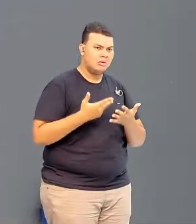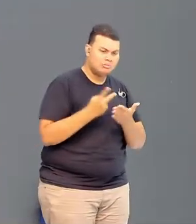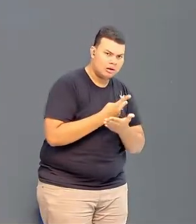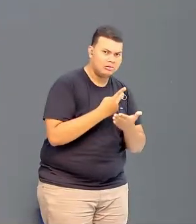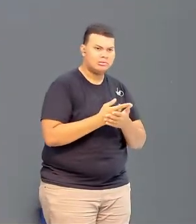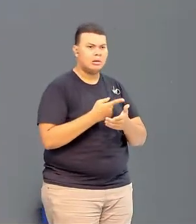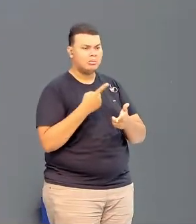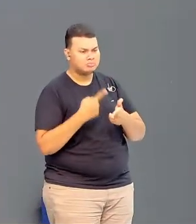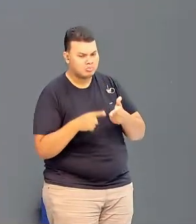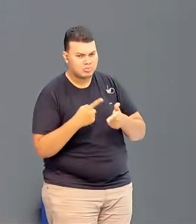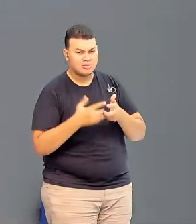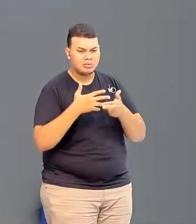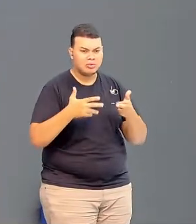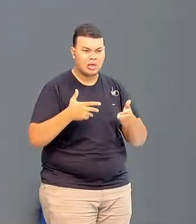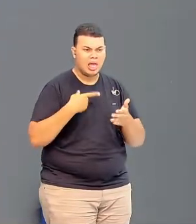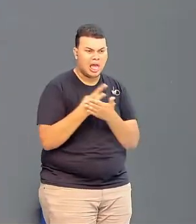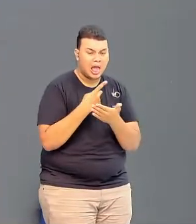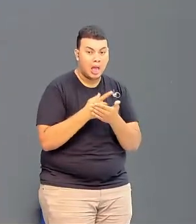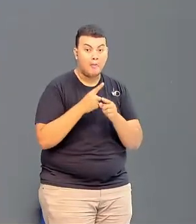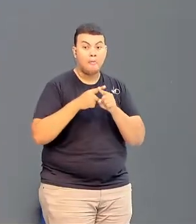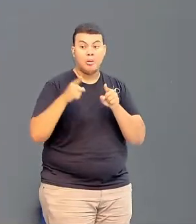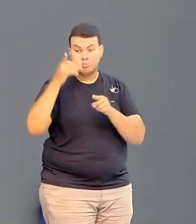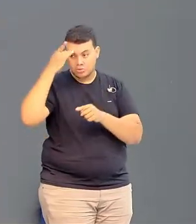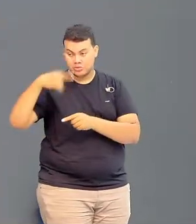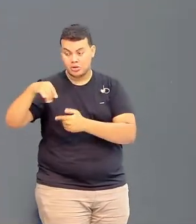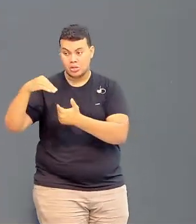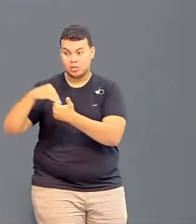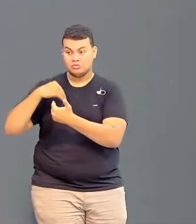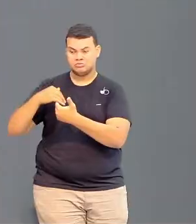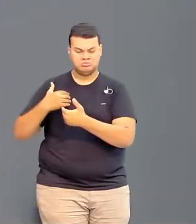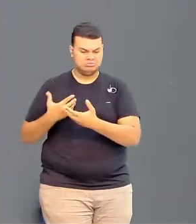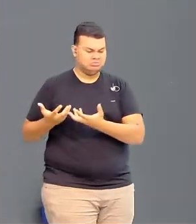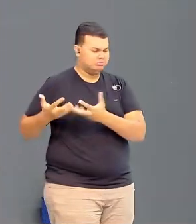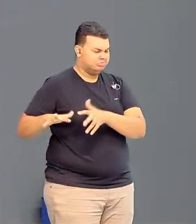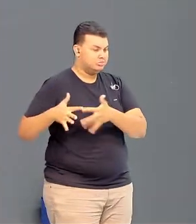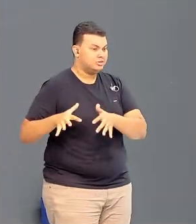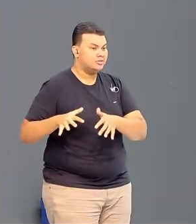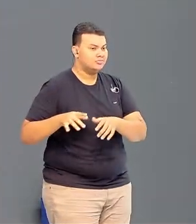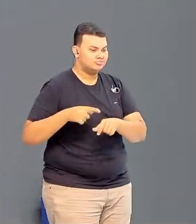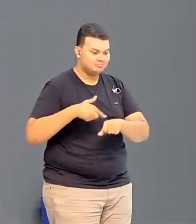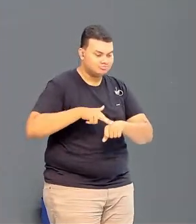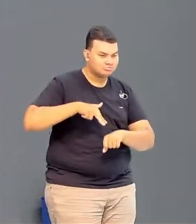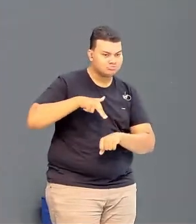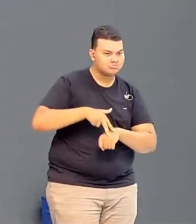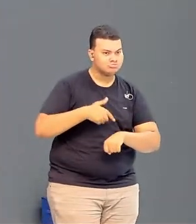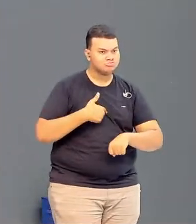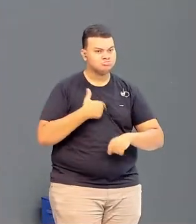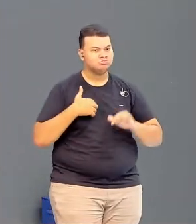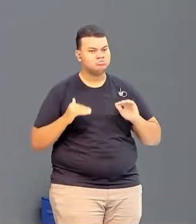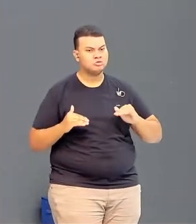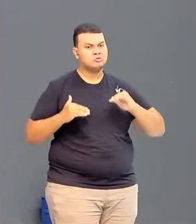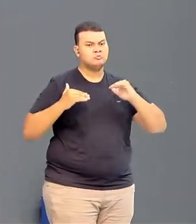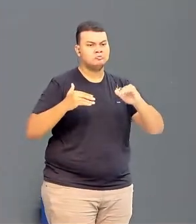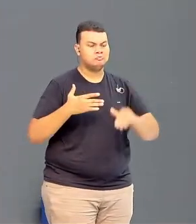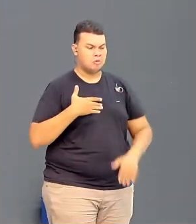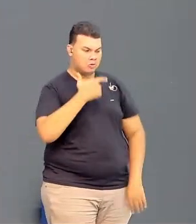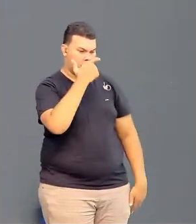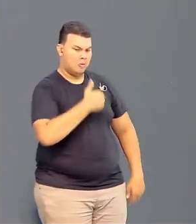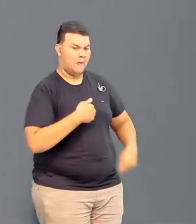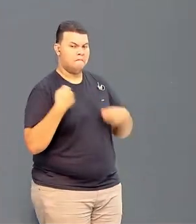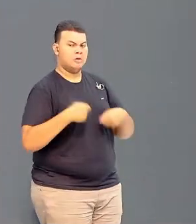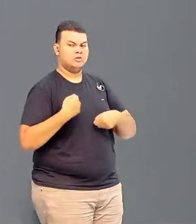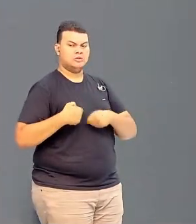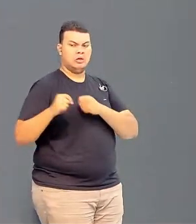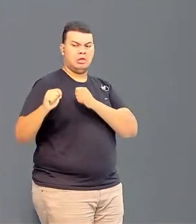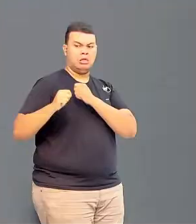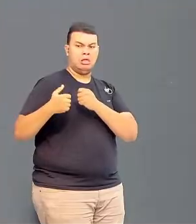aceita conselho? Está no lugar de altivez. preciso que ninguém me dê pitaco sobre a minha vida